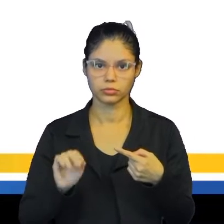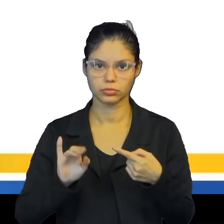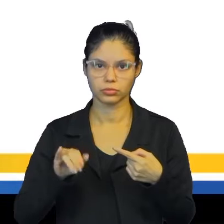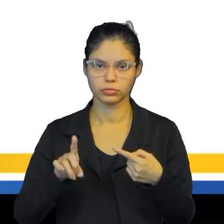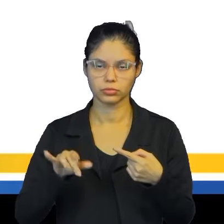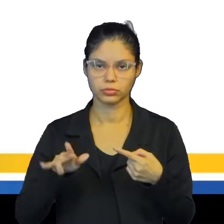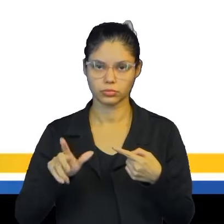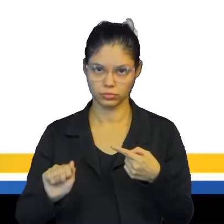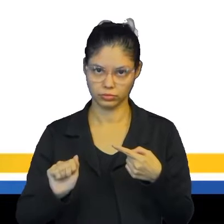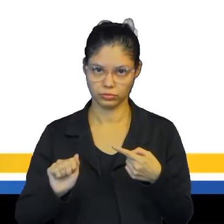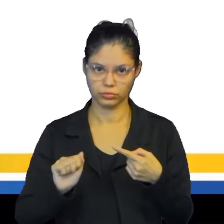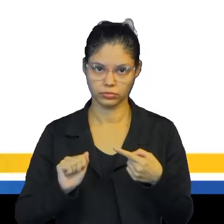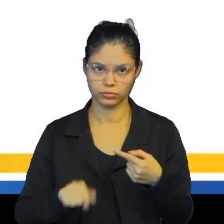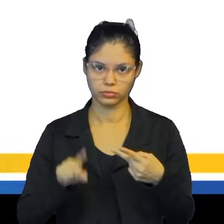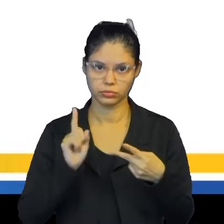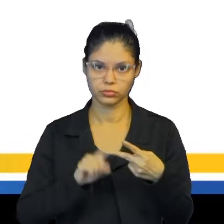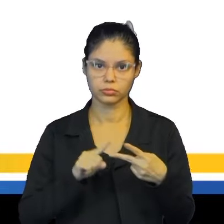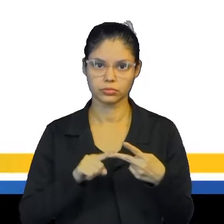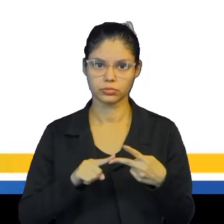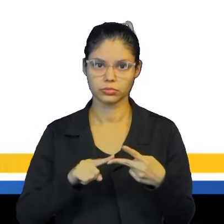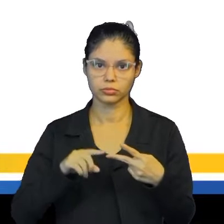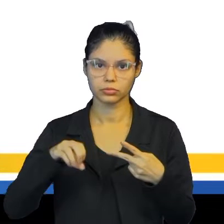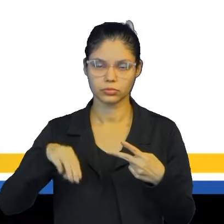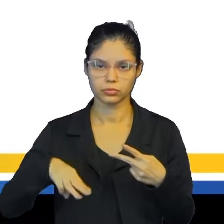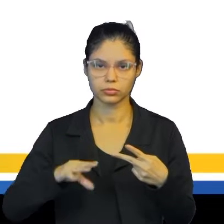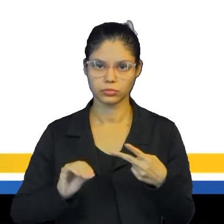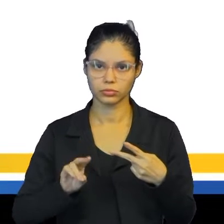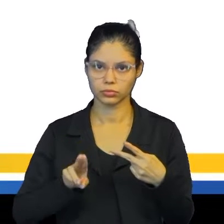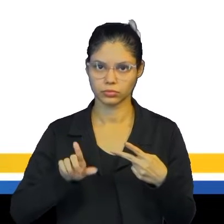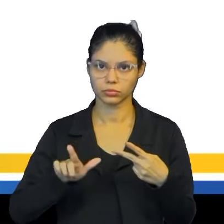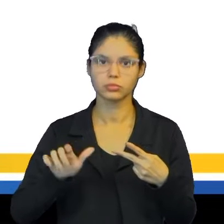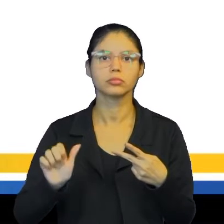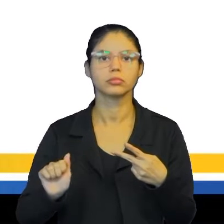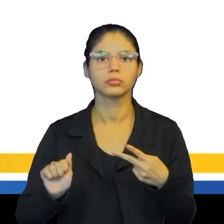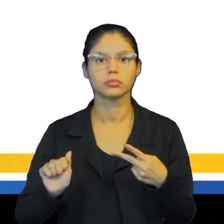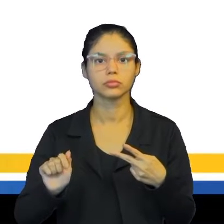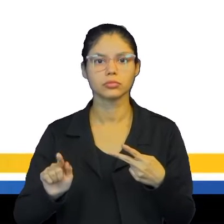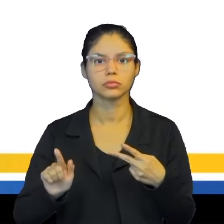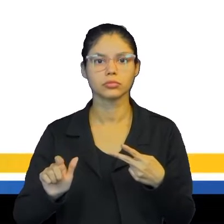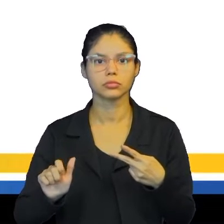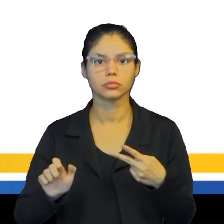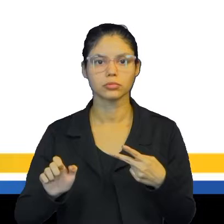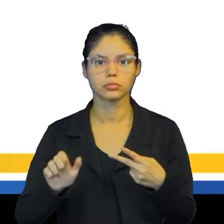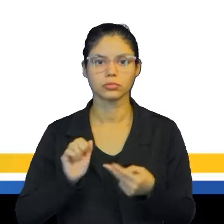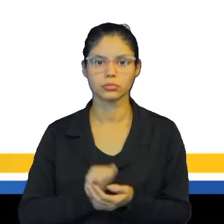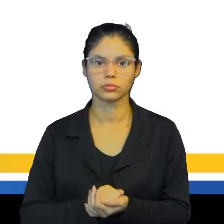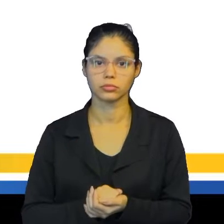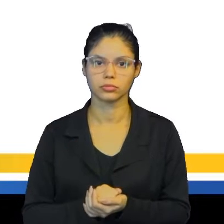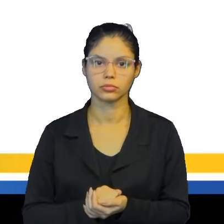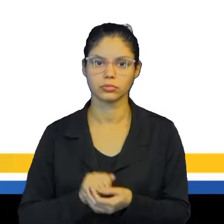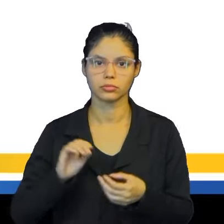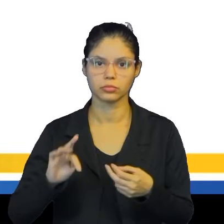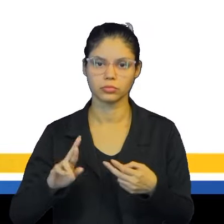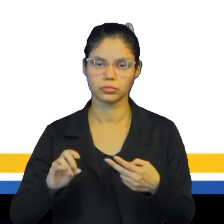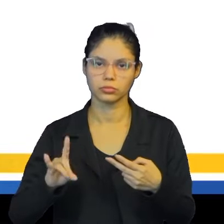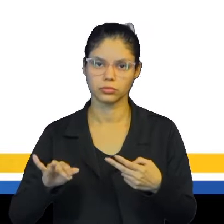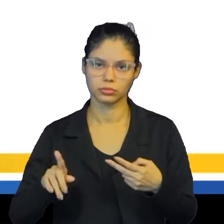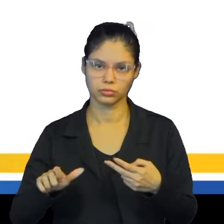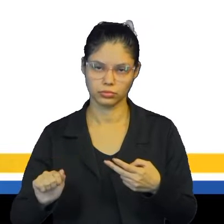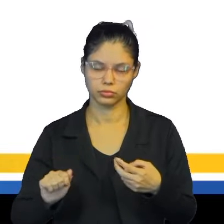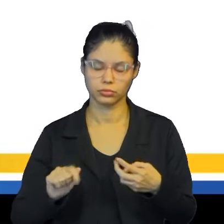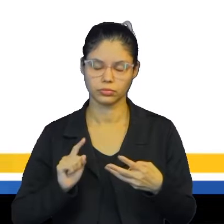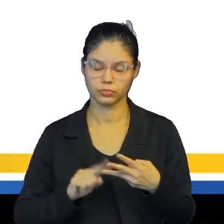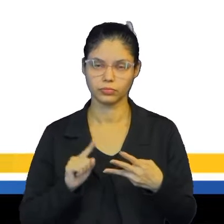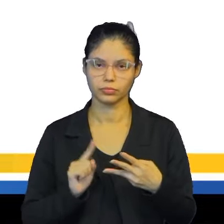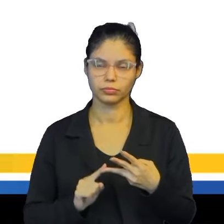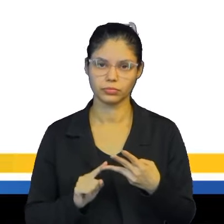técnica plana ou bidimensional, tá bom? A técnica moulage ou